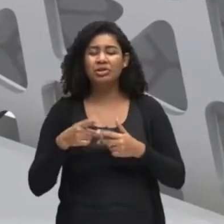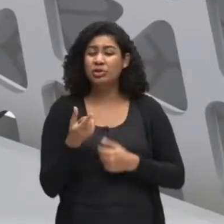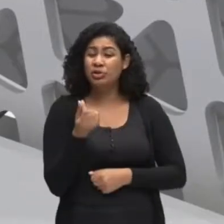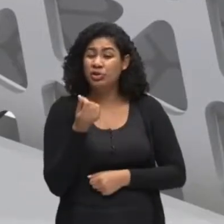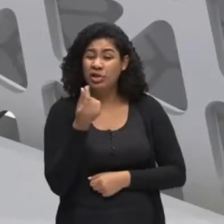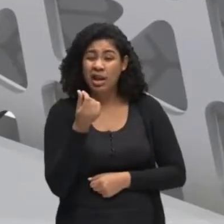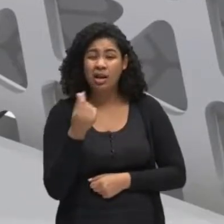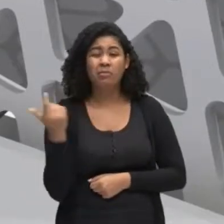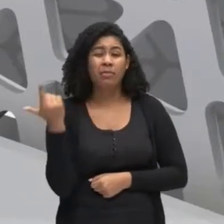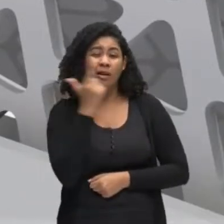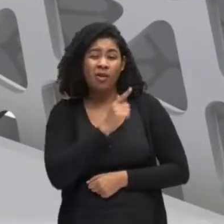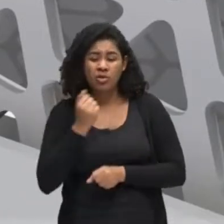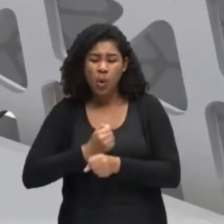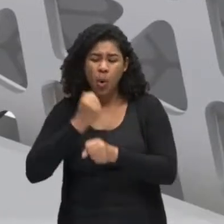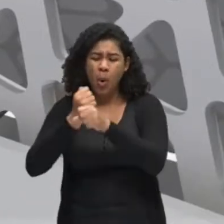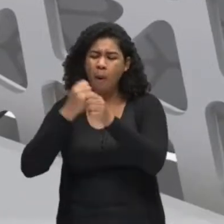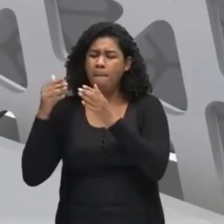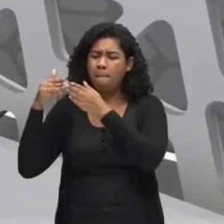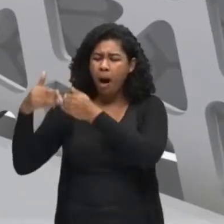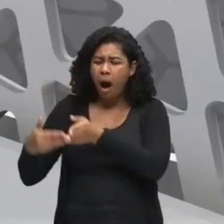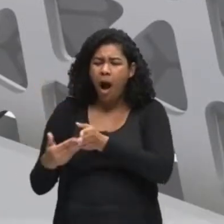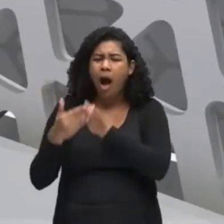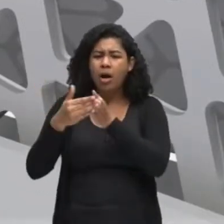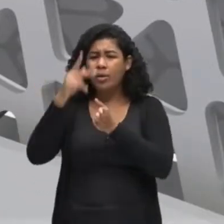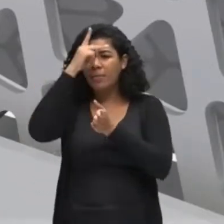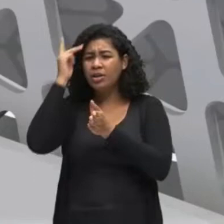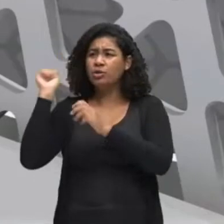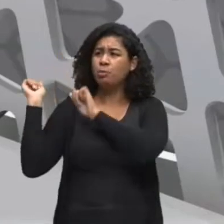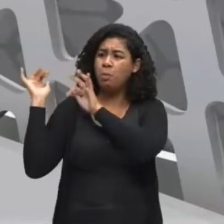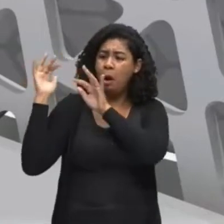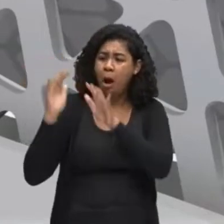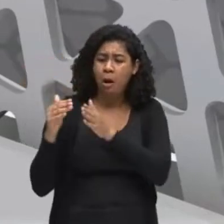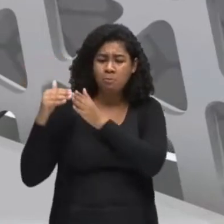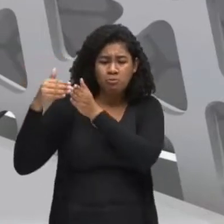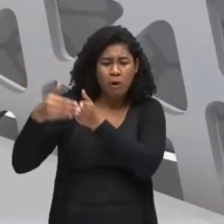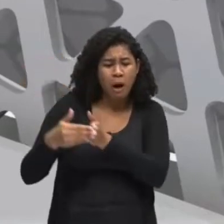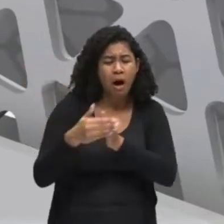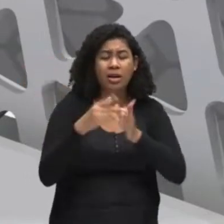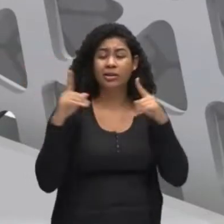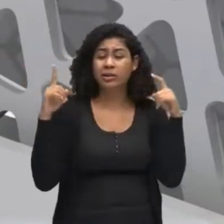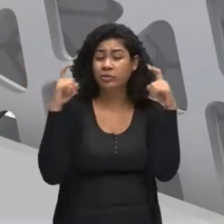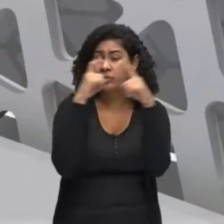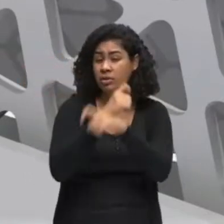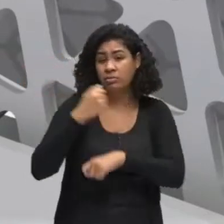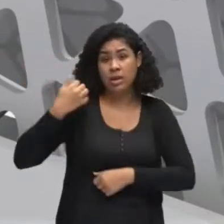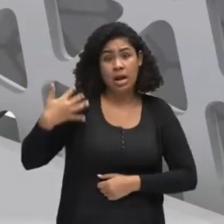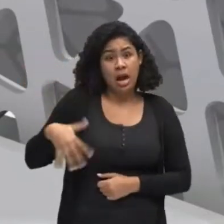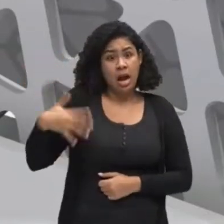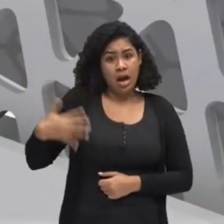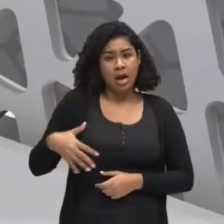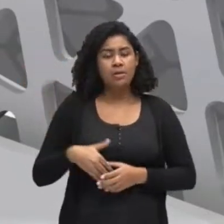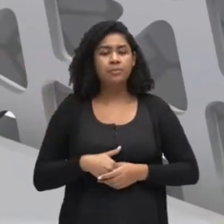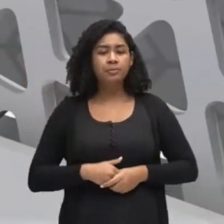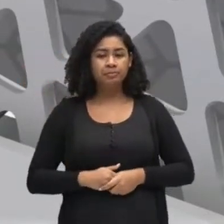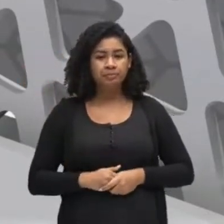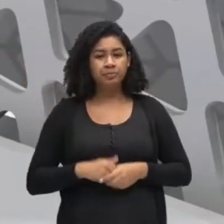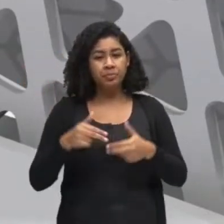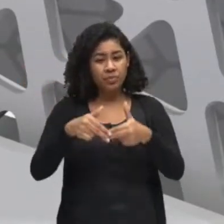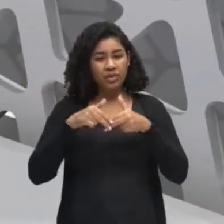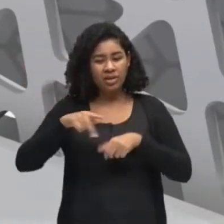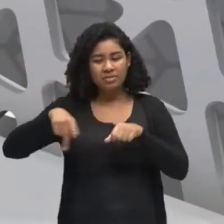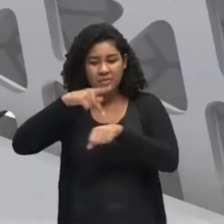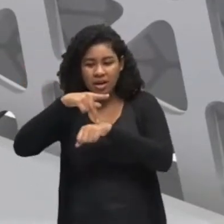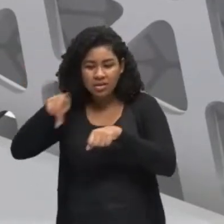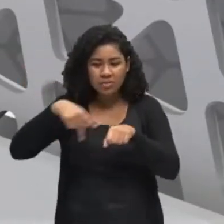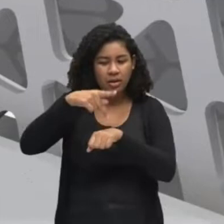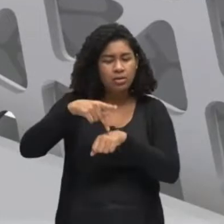essas expedições era muito alto. Então, esses países europeus, eles focavam em objetivos direcionados. Vai